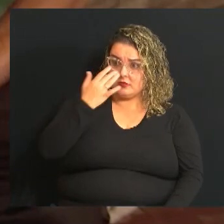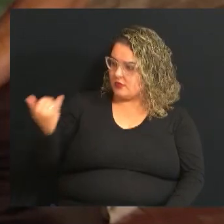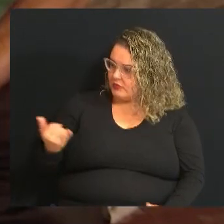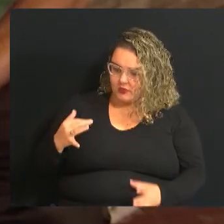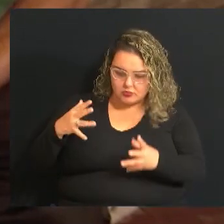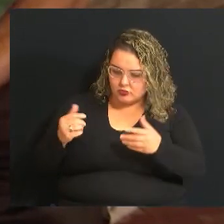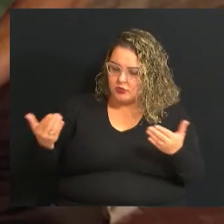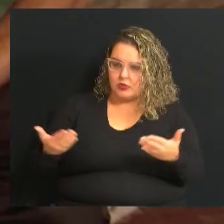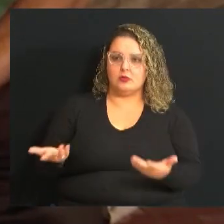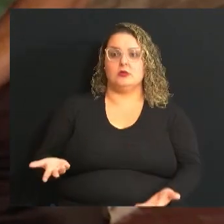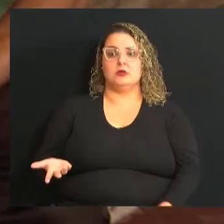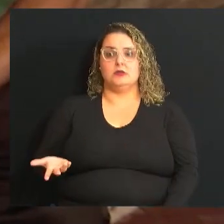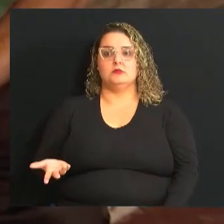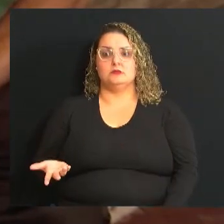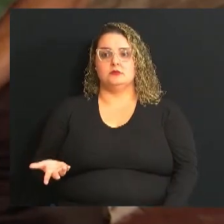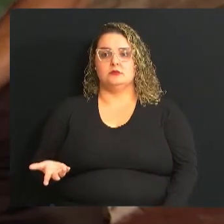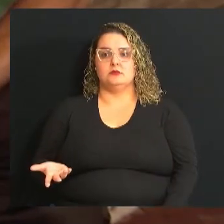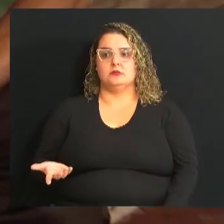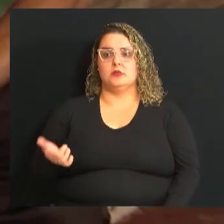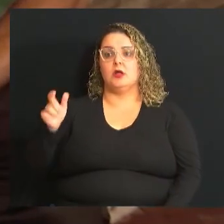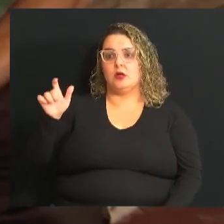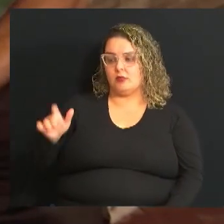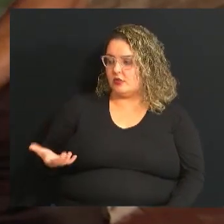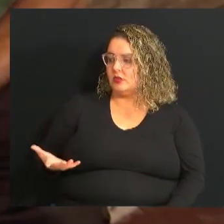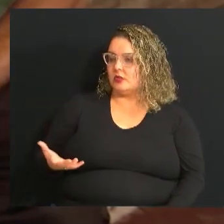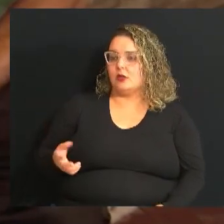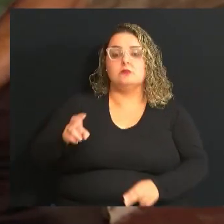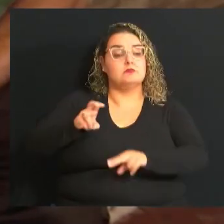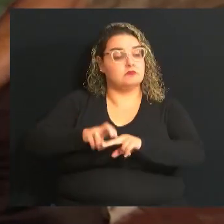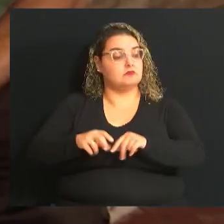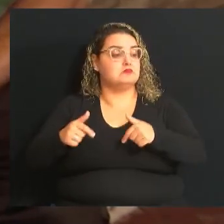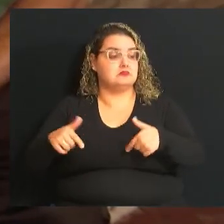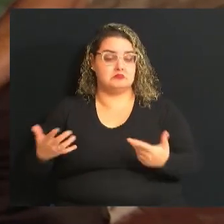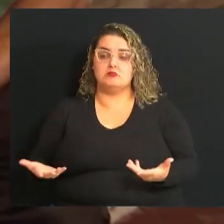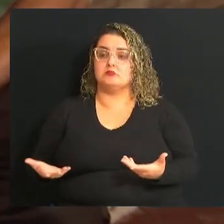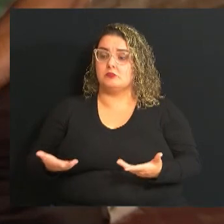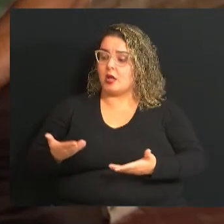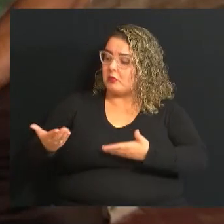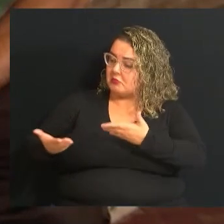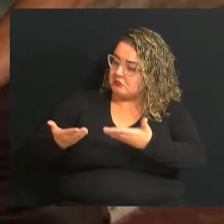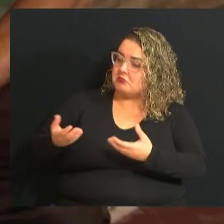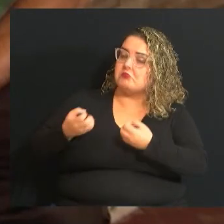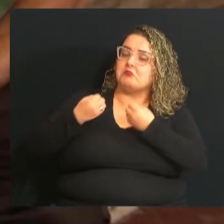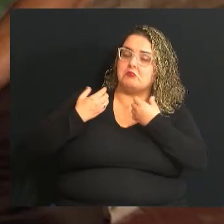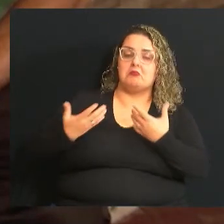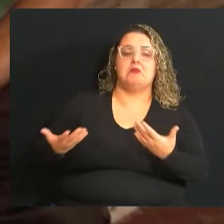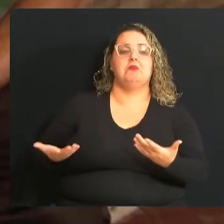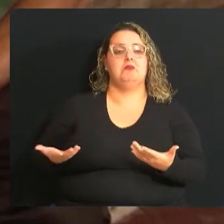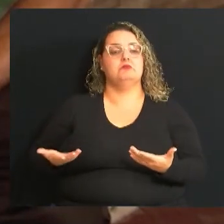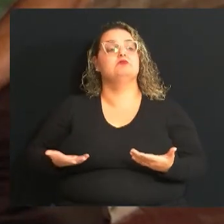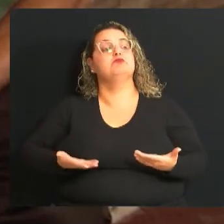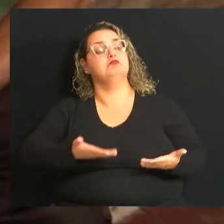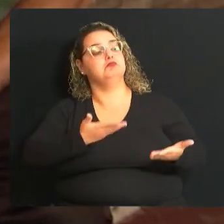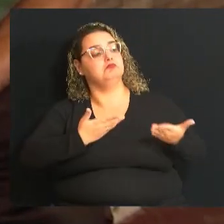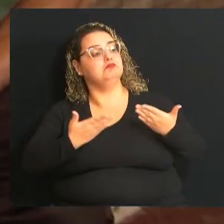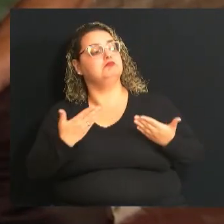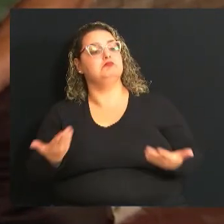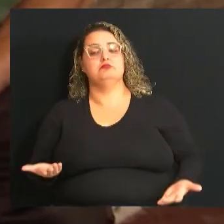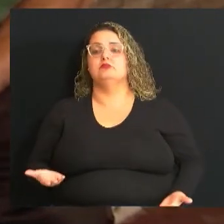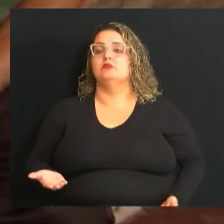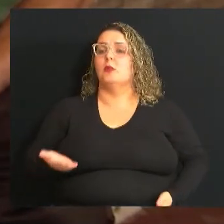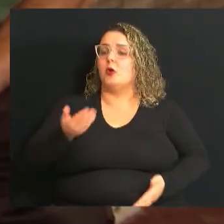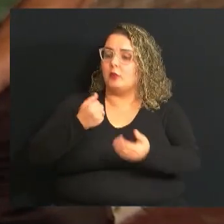Se ele não cumprir com a sua oferta, seja dentro desse meu módulo, que nós pagamos para